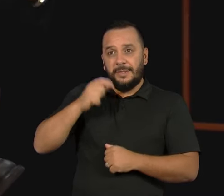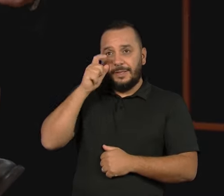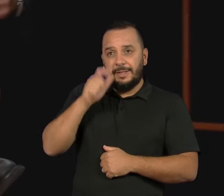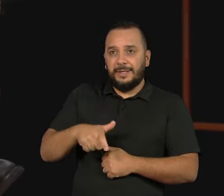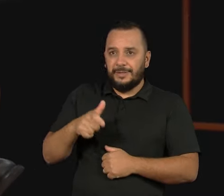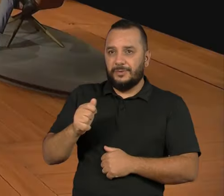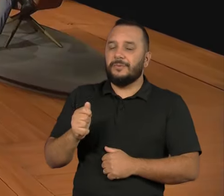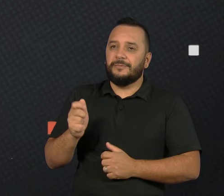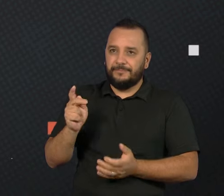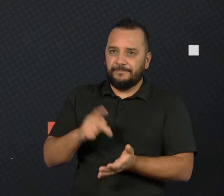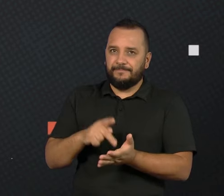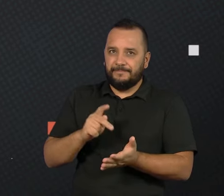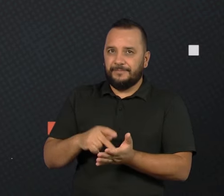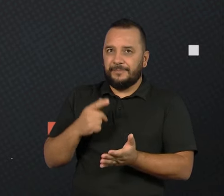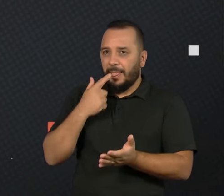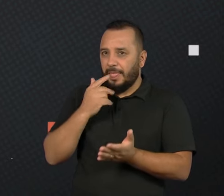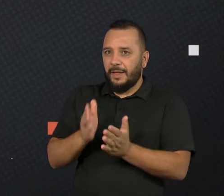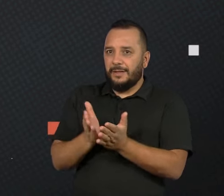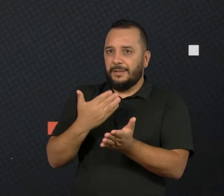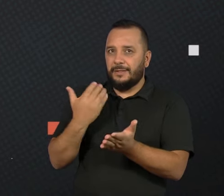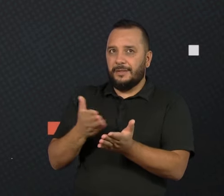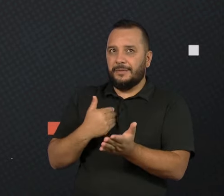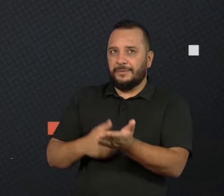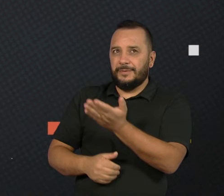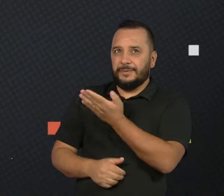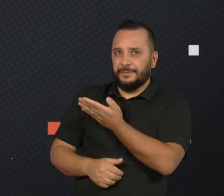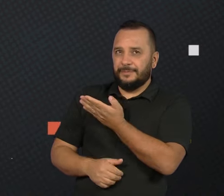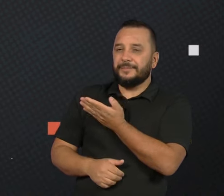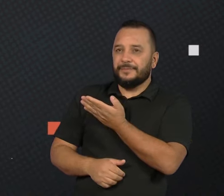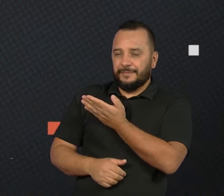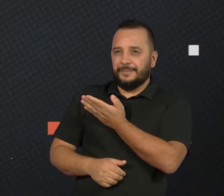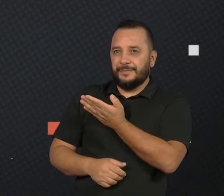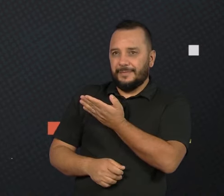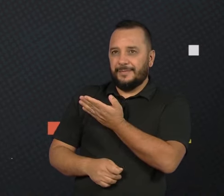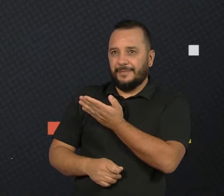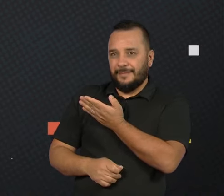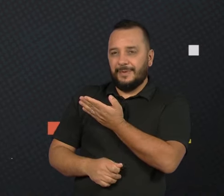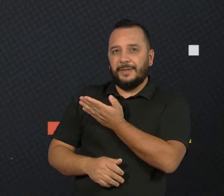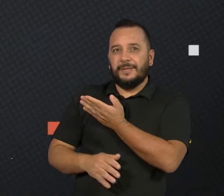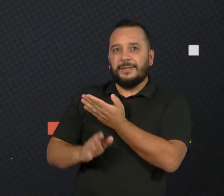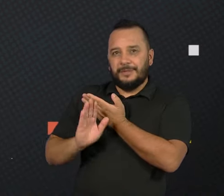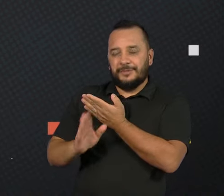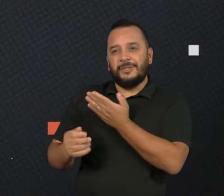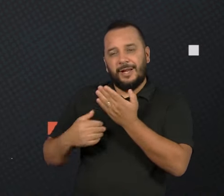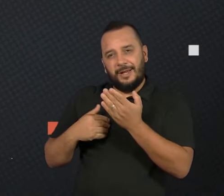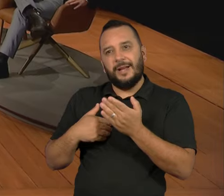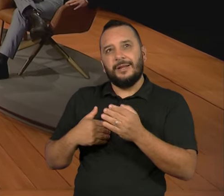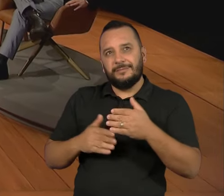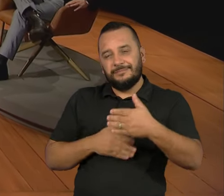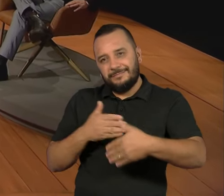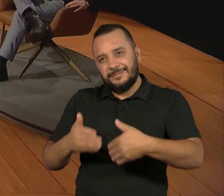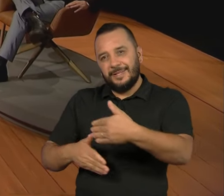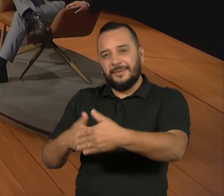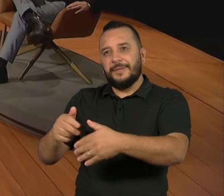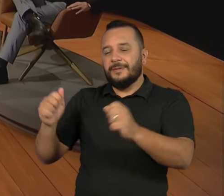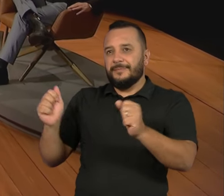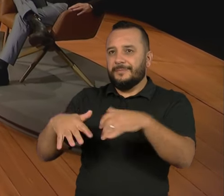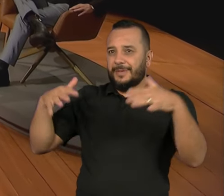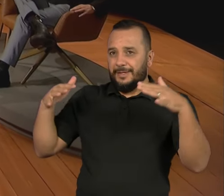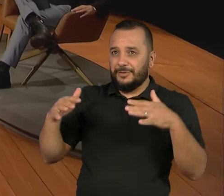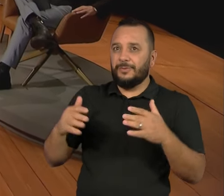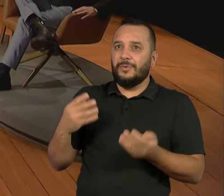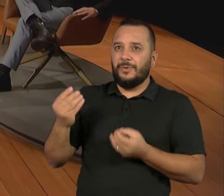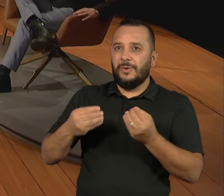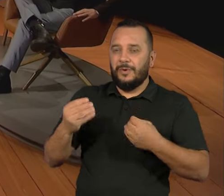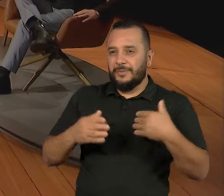muito. Então esse livro, Os Caminhos do Mago, eu vou inclusive rebatizá-lo como Caminhos Mágicos, para chamar mais atenção para os